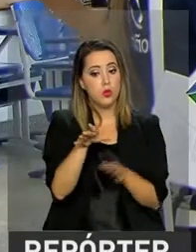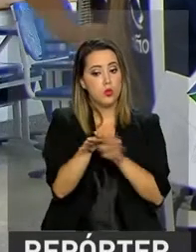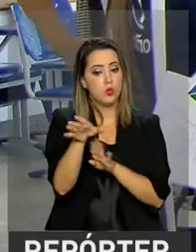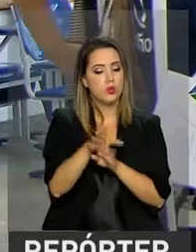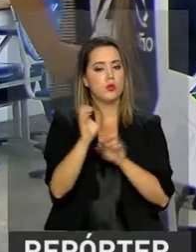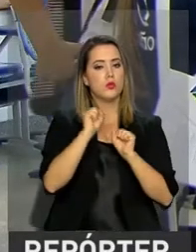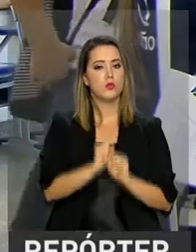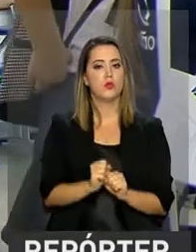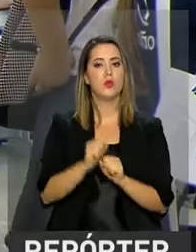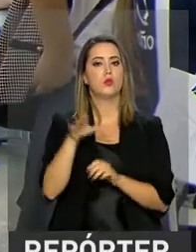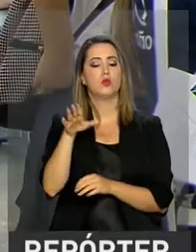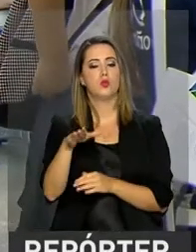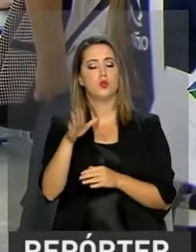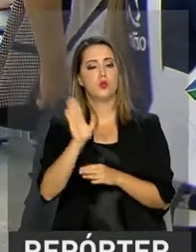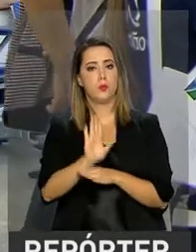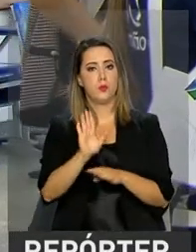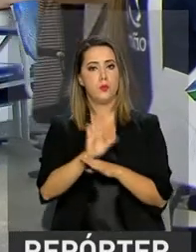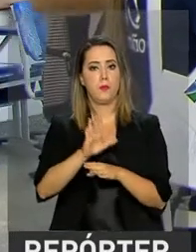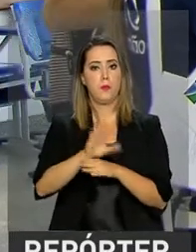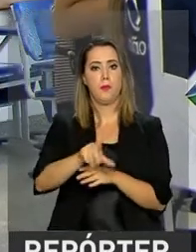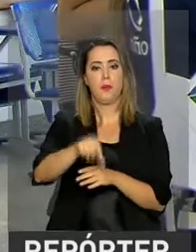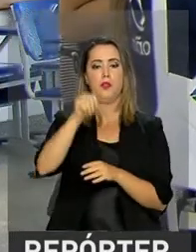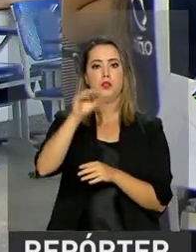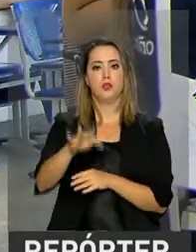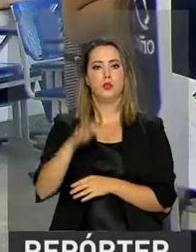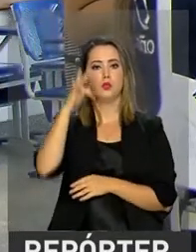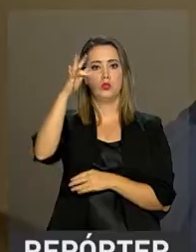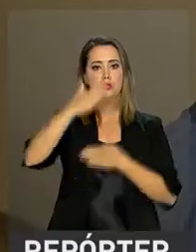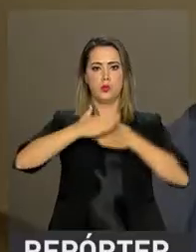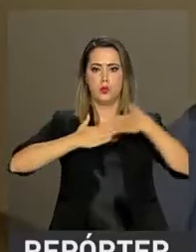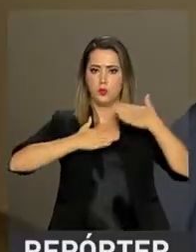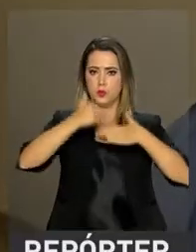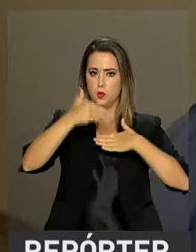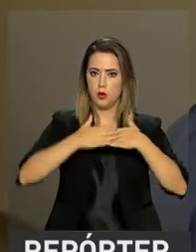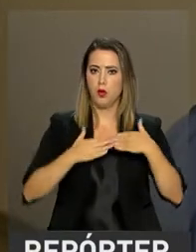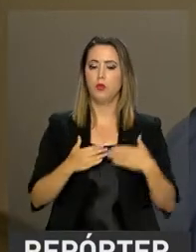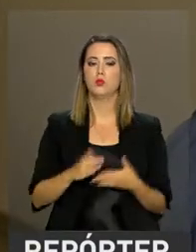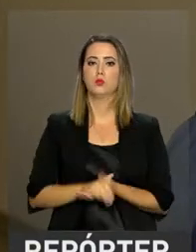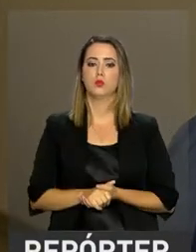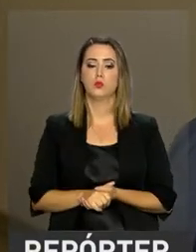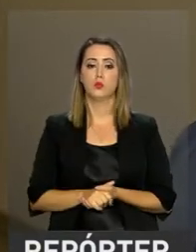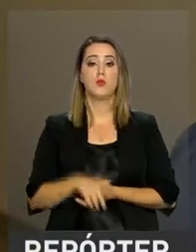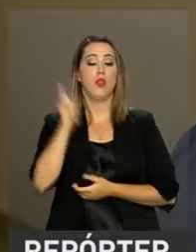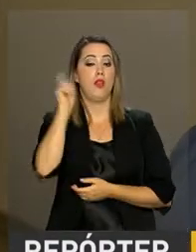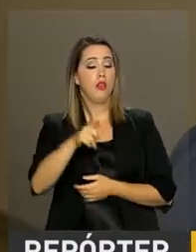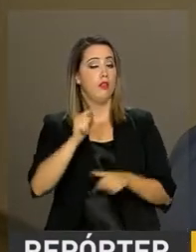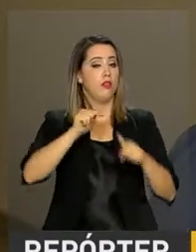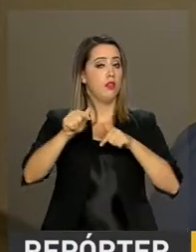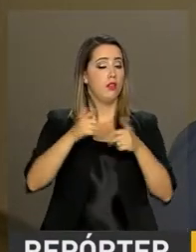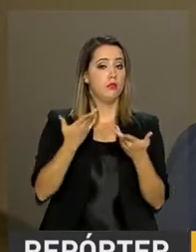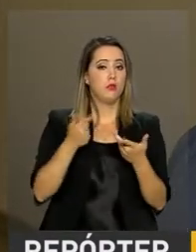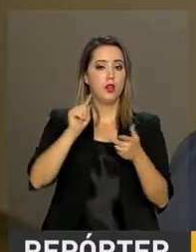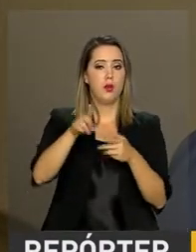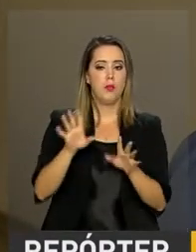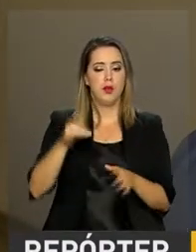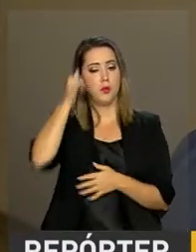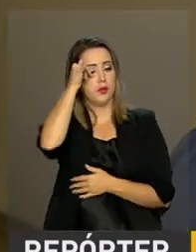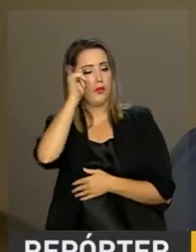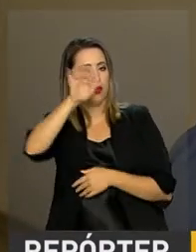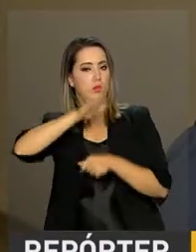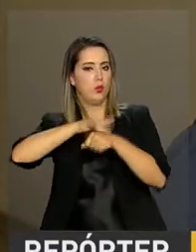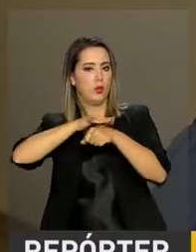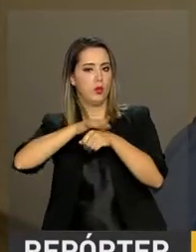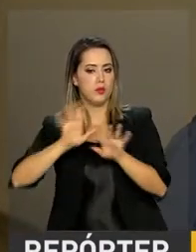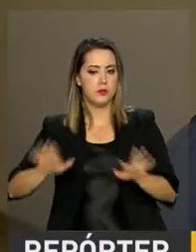podem ajudar na escolha da formação profissional dos estudantes. São atividades de promoção de saúde e prevenção de